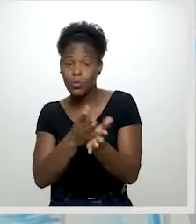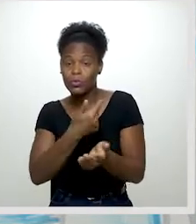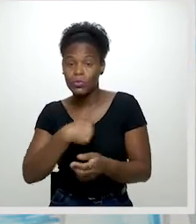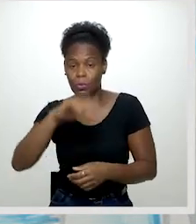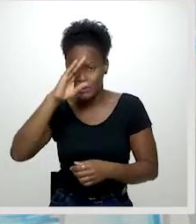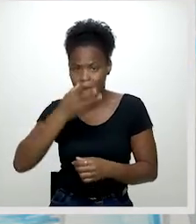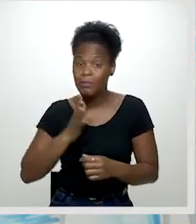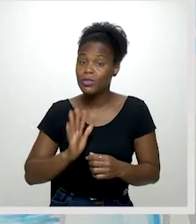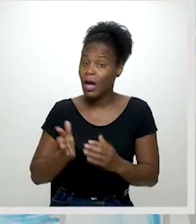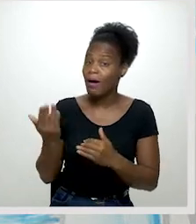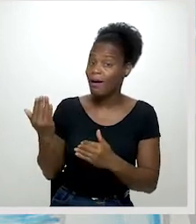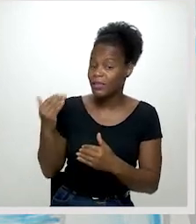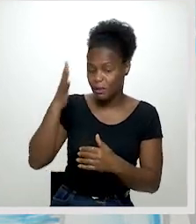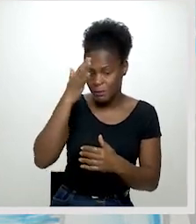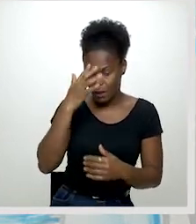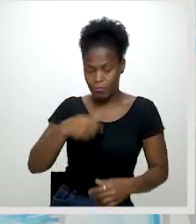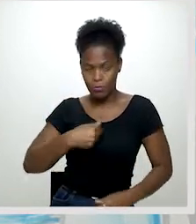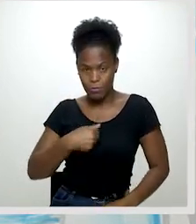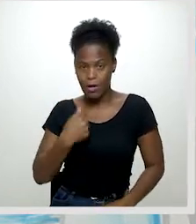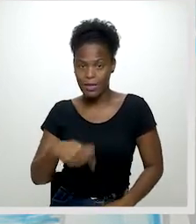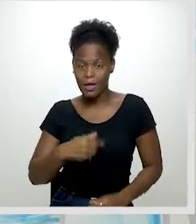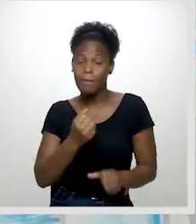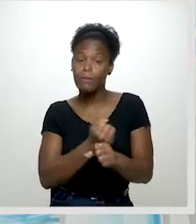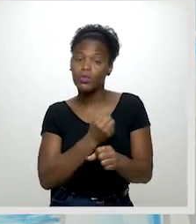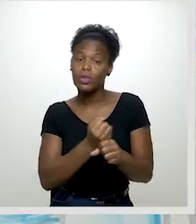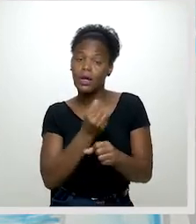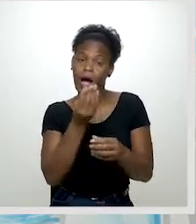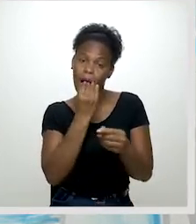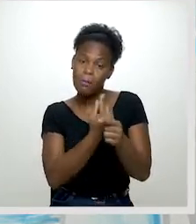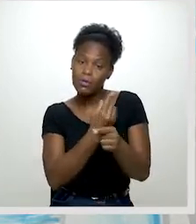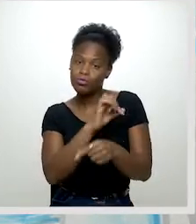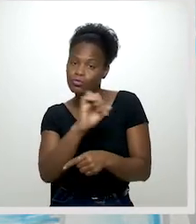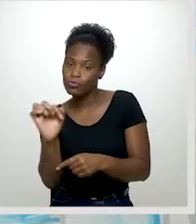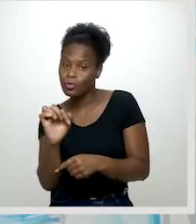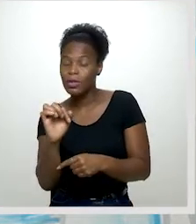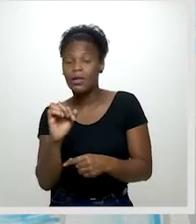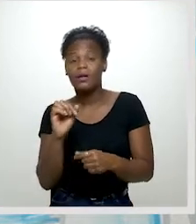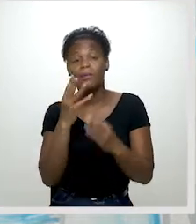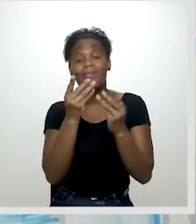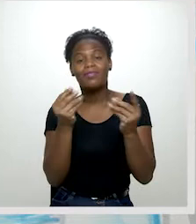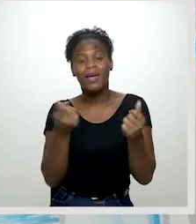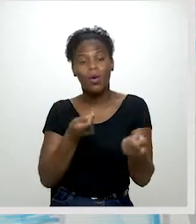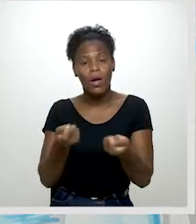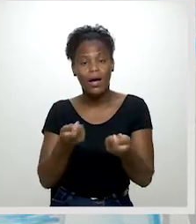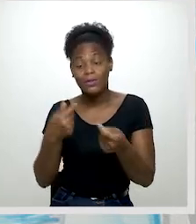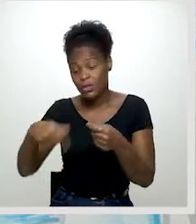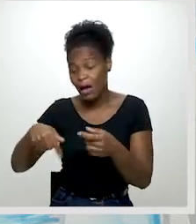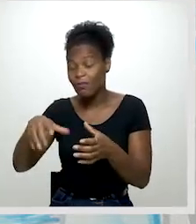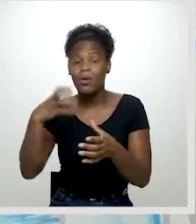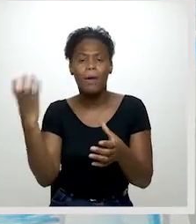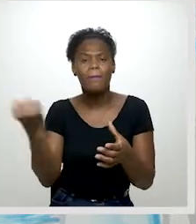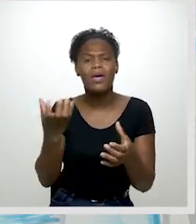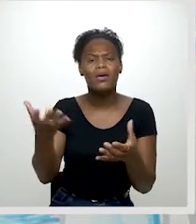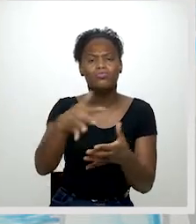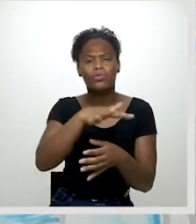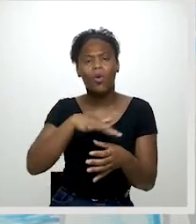nós sabemos, já tinham a capacidade própria de produzir os seus próprios alimentos através da matéria orgânica que se